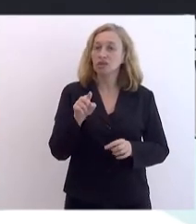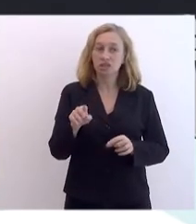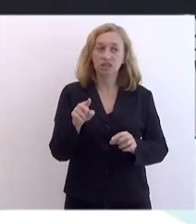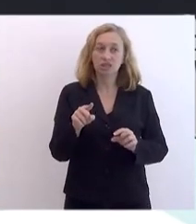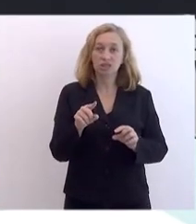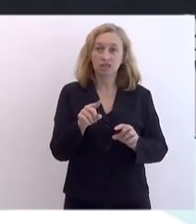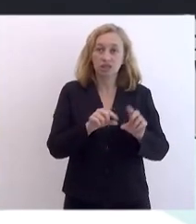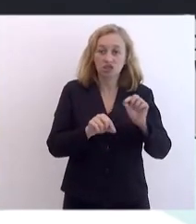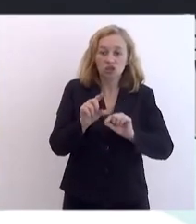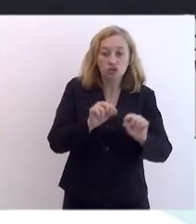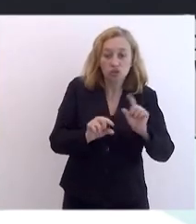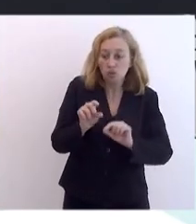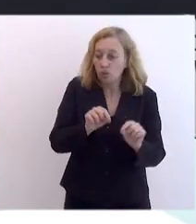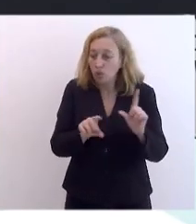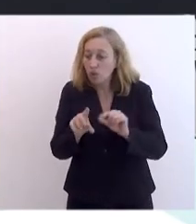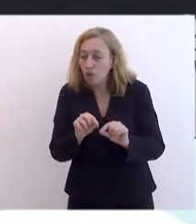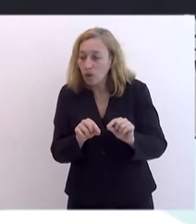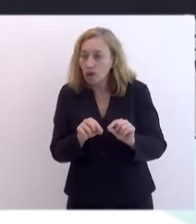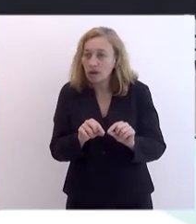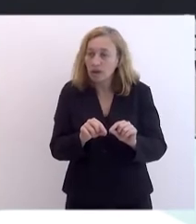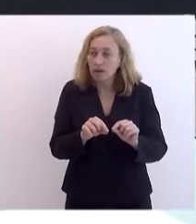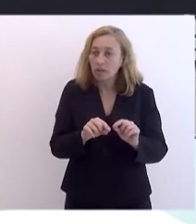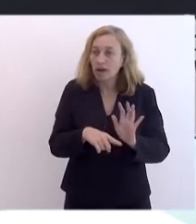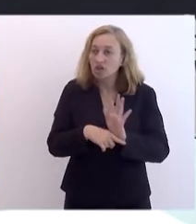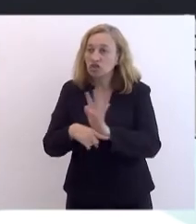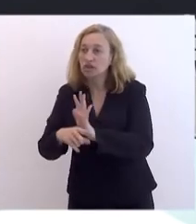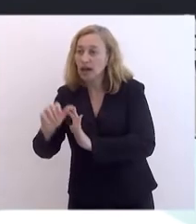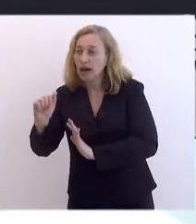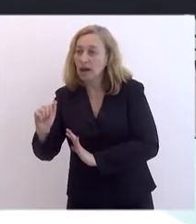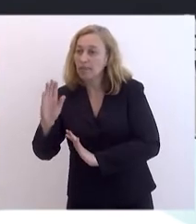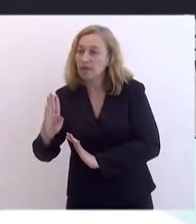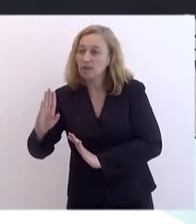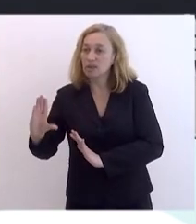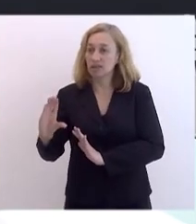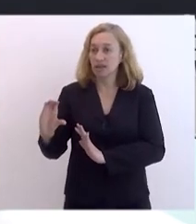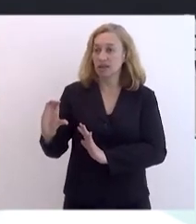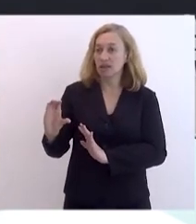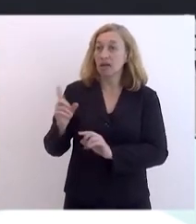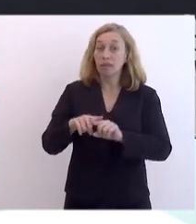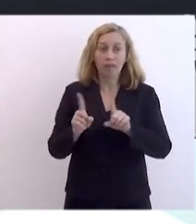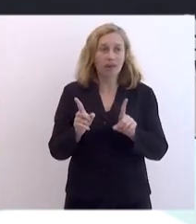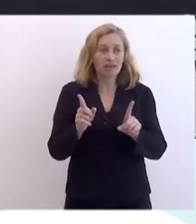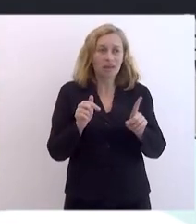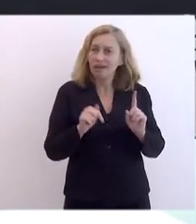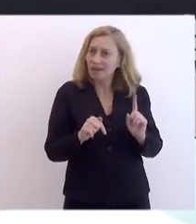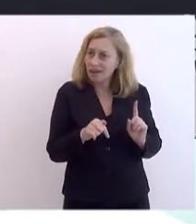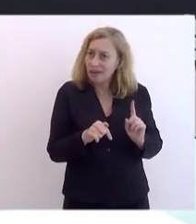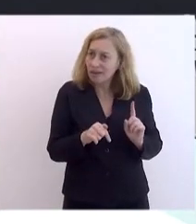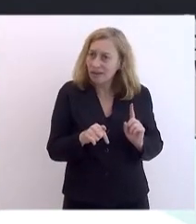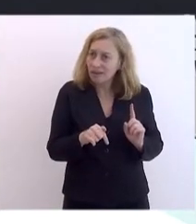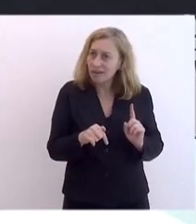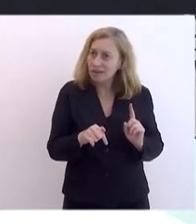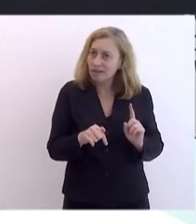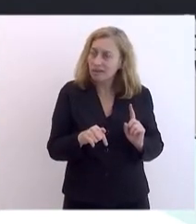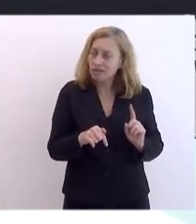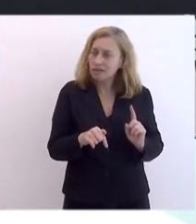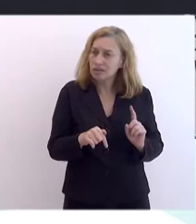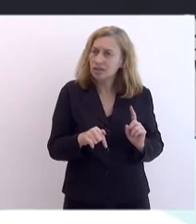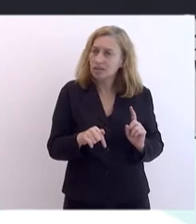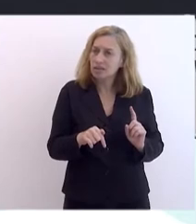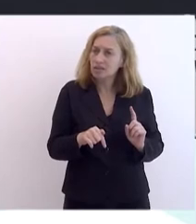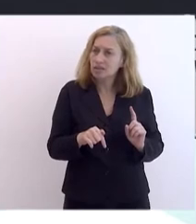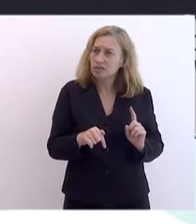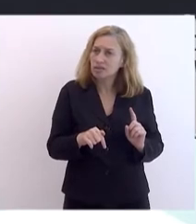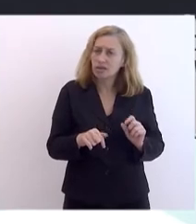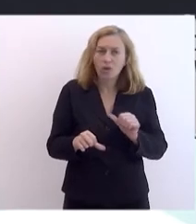visando beneficiar B ou C. Nesse caso específico, o que,